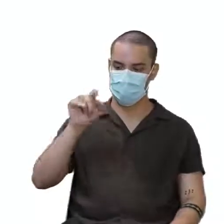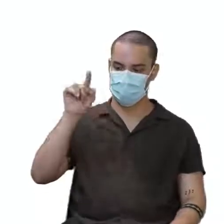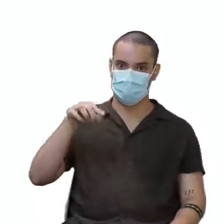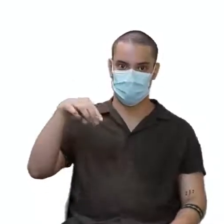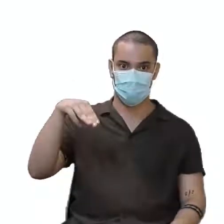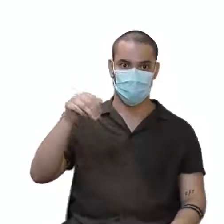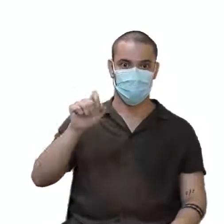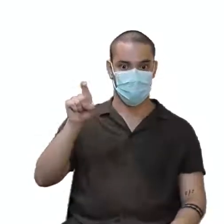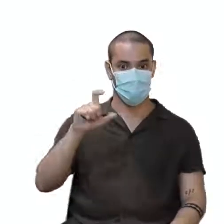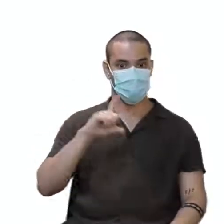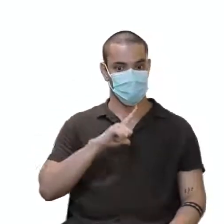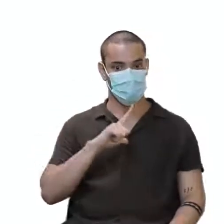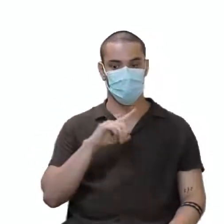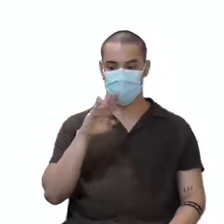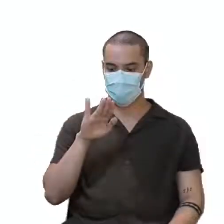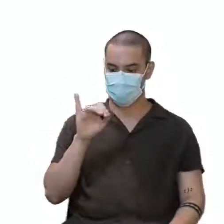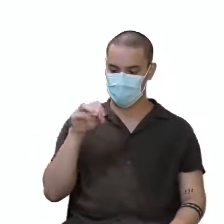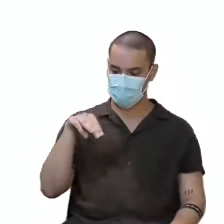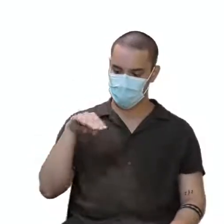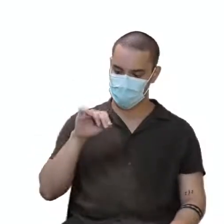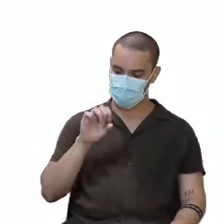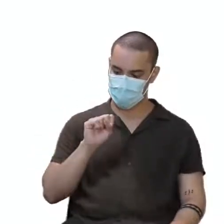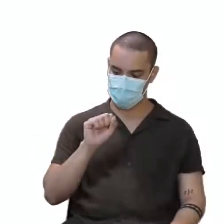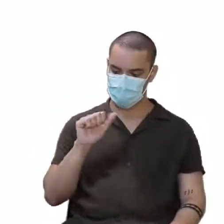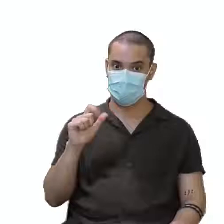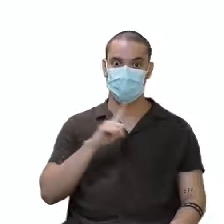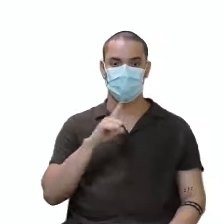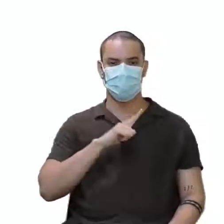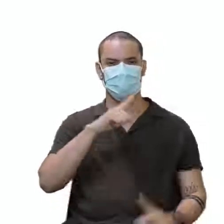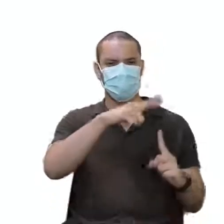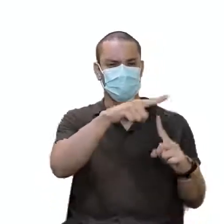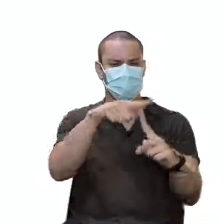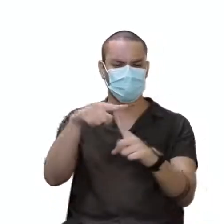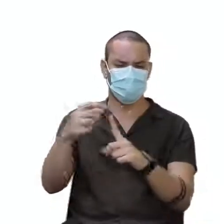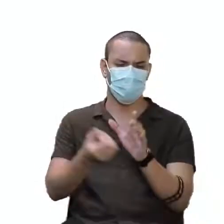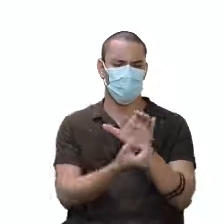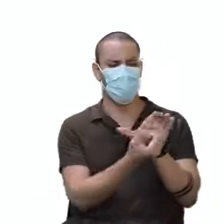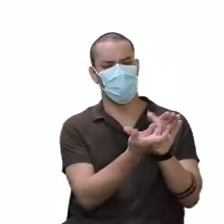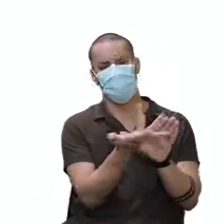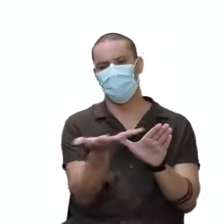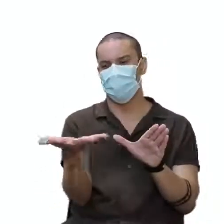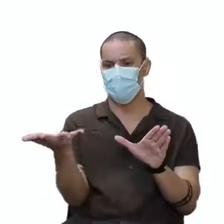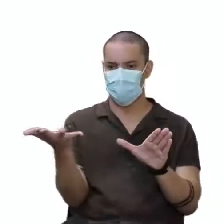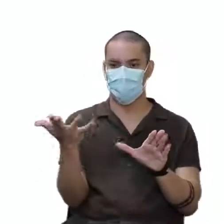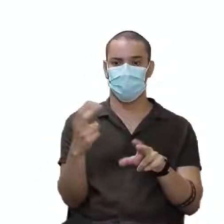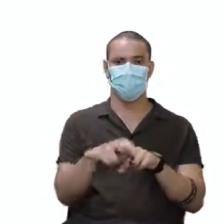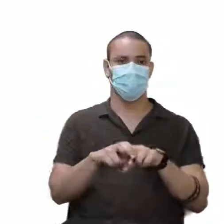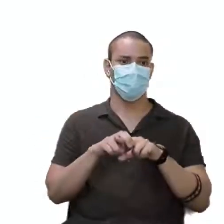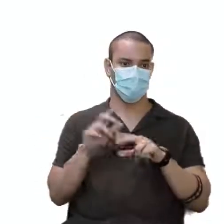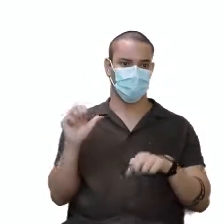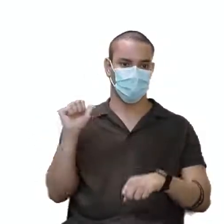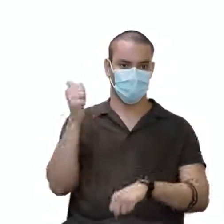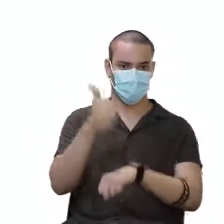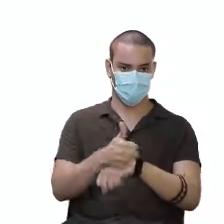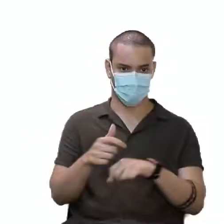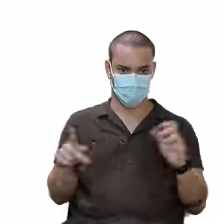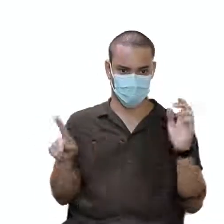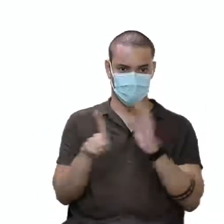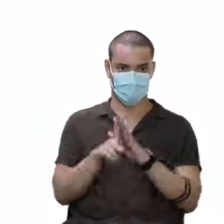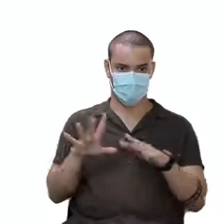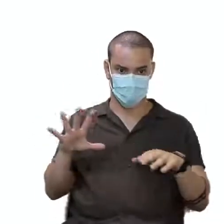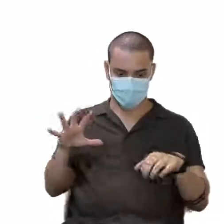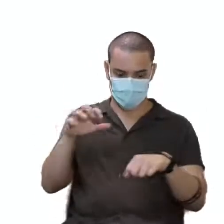biomassa, grande quantidade de espécies, tá? E essa ocupação desse ambiente